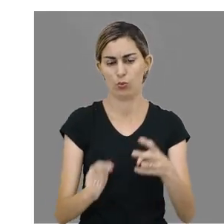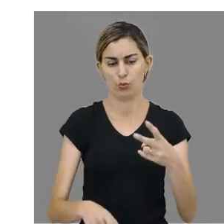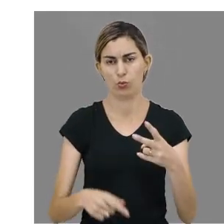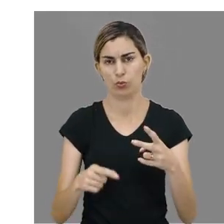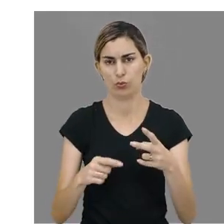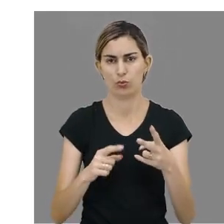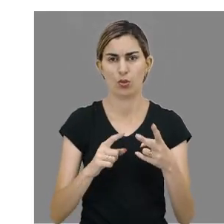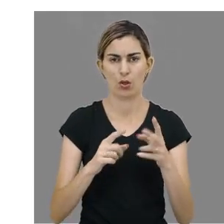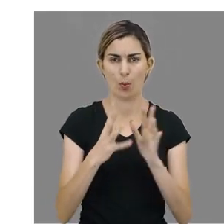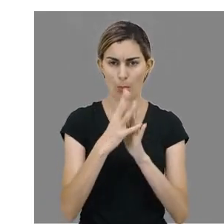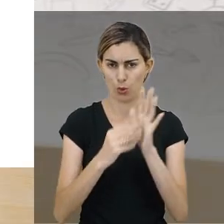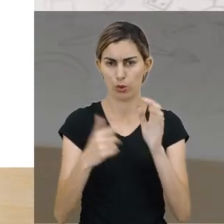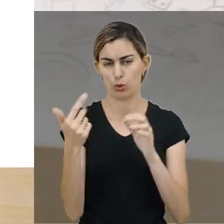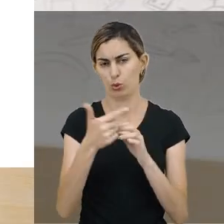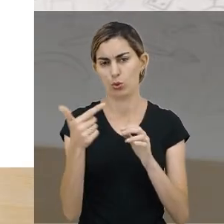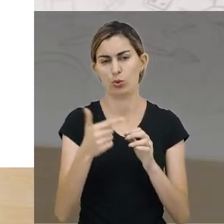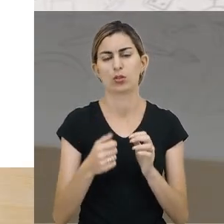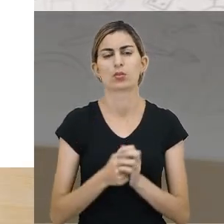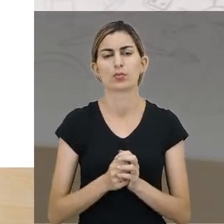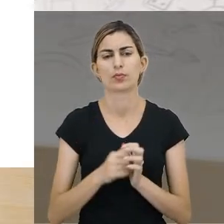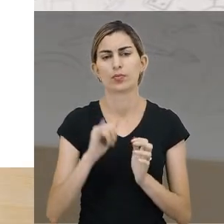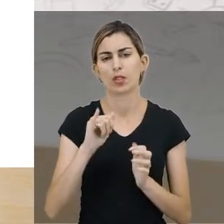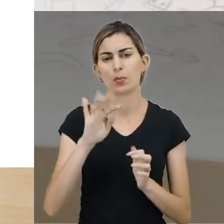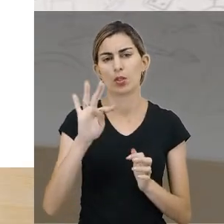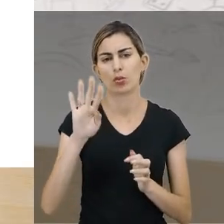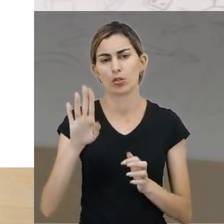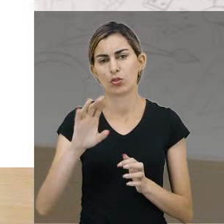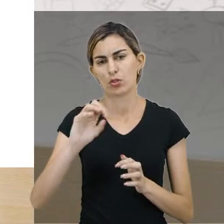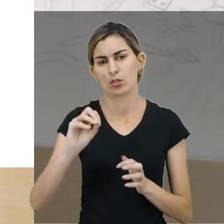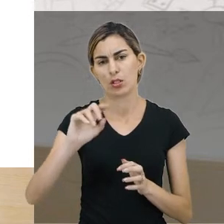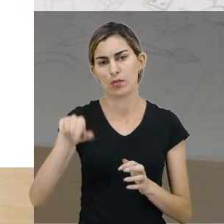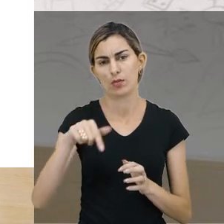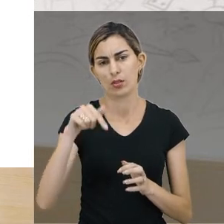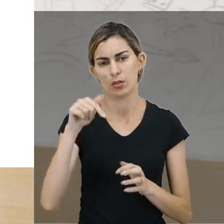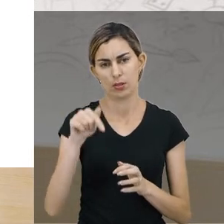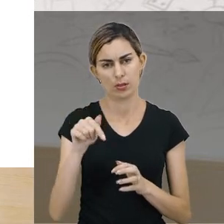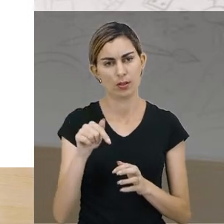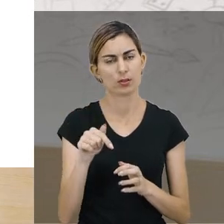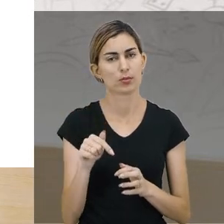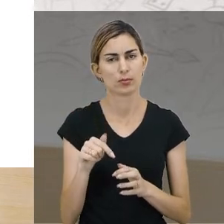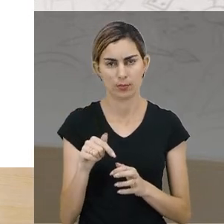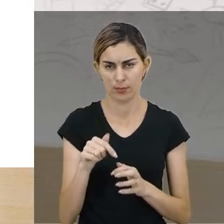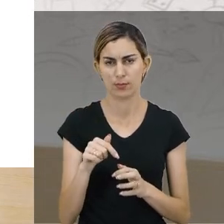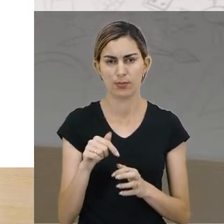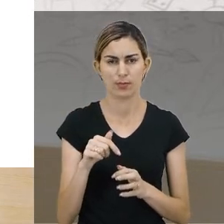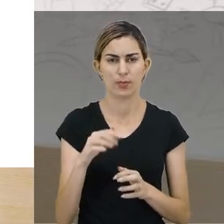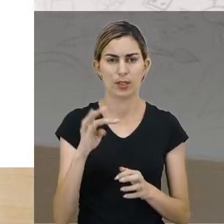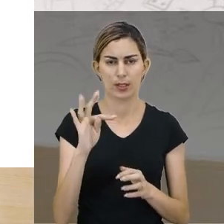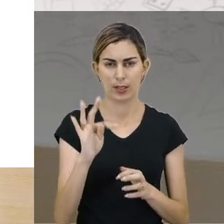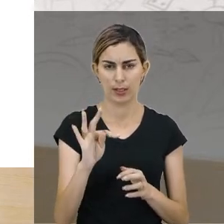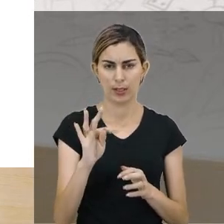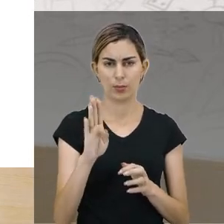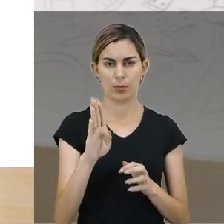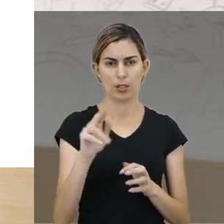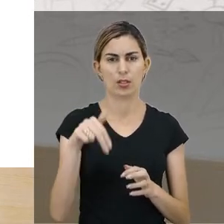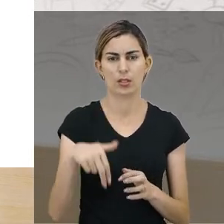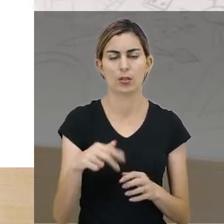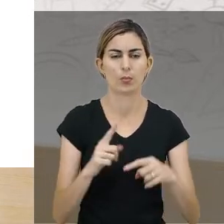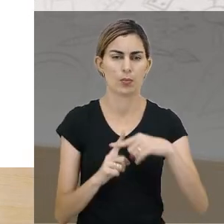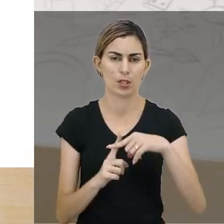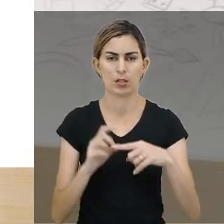2. Como é que a gente realiza? Né? IBUTG, aquela formulazinha que vocês já conhecem,